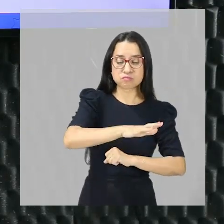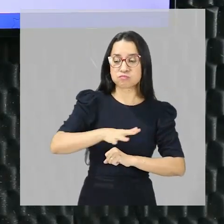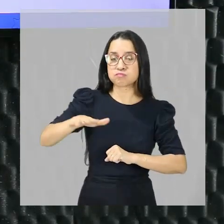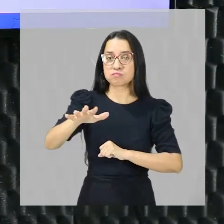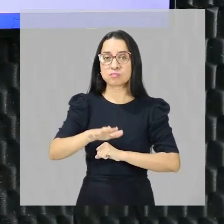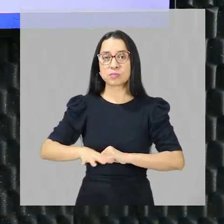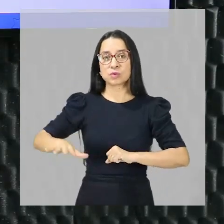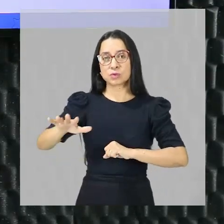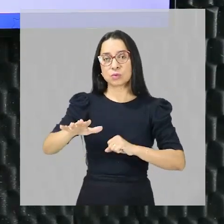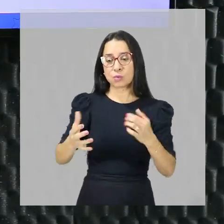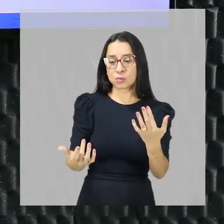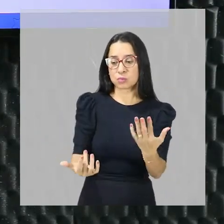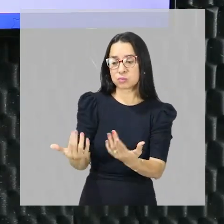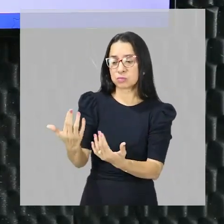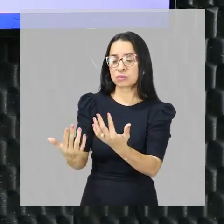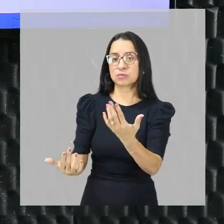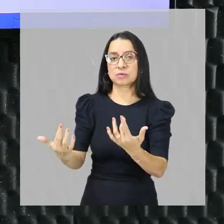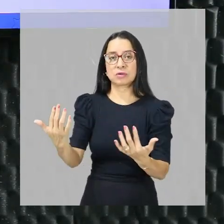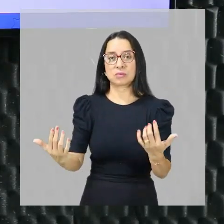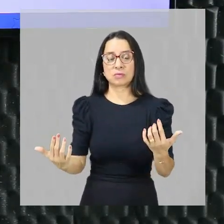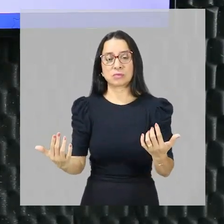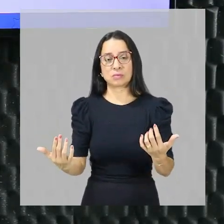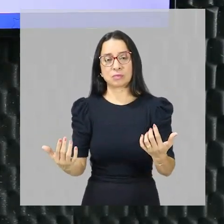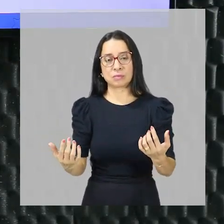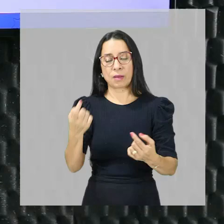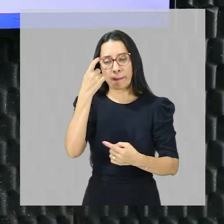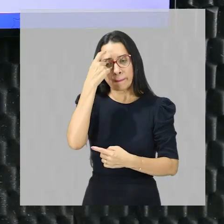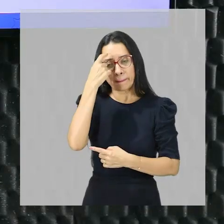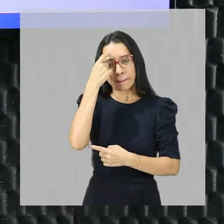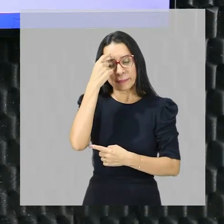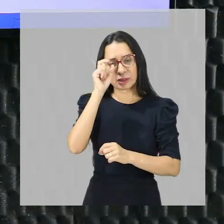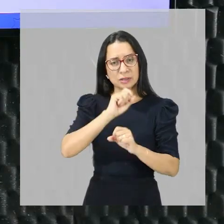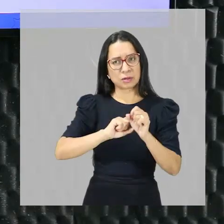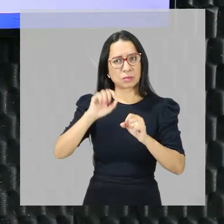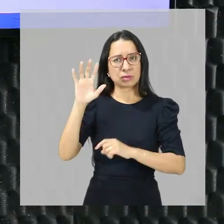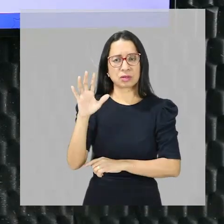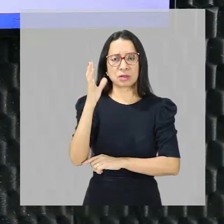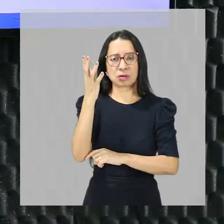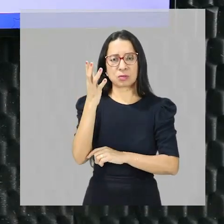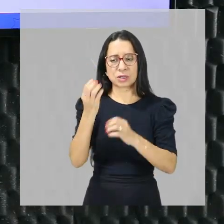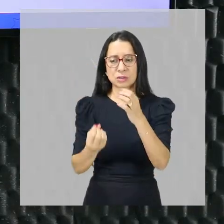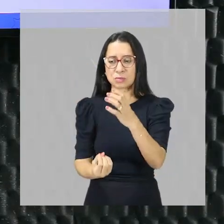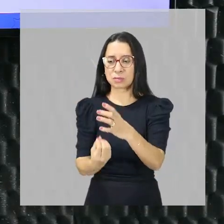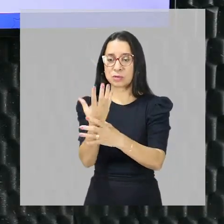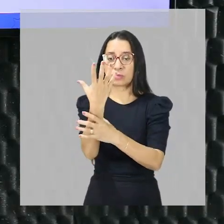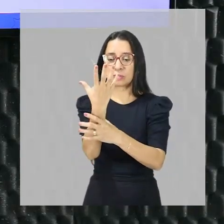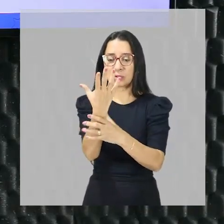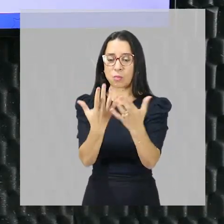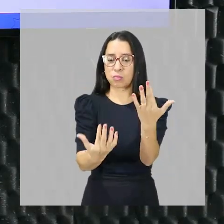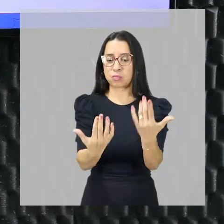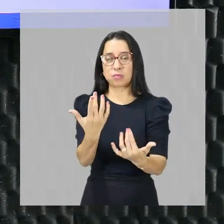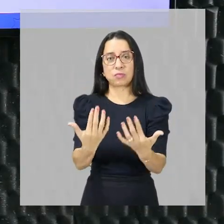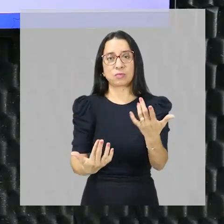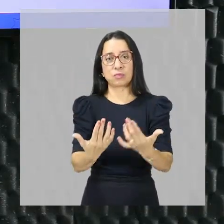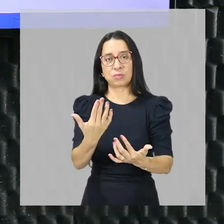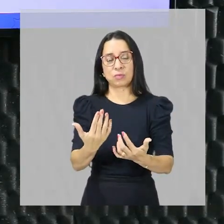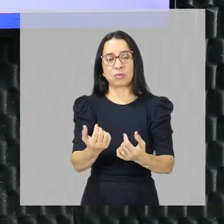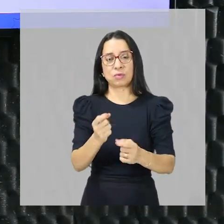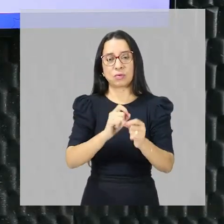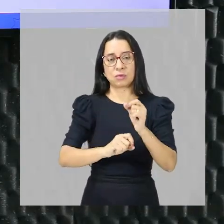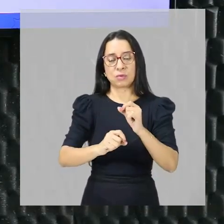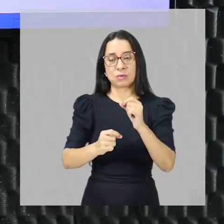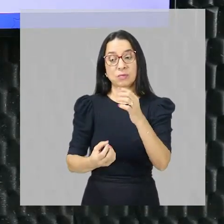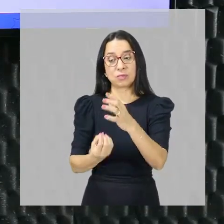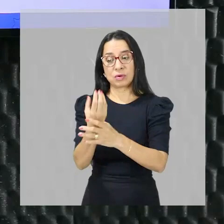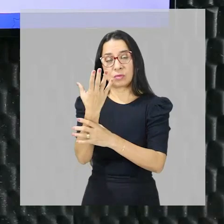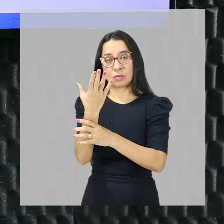com o risco que envolve? Cara, pensa comigo. Quando ocorre uma erupção vulcânica, se já ocorreu tempos anteriores, o vulcão, quando ele